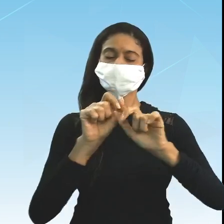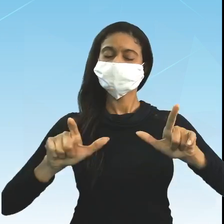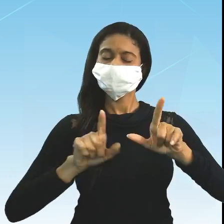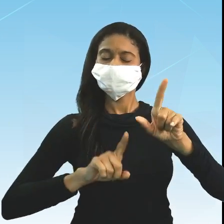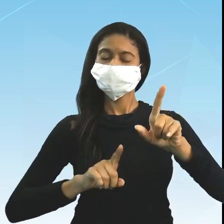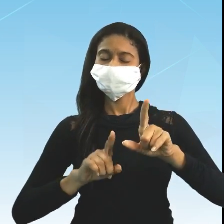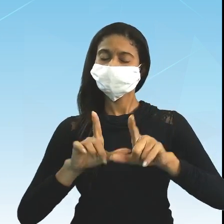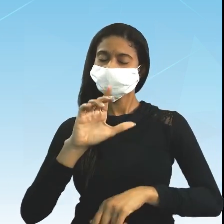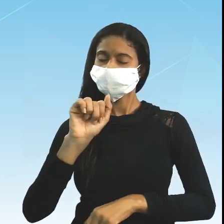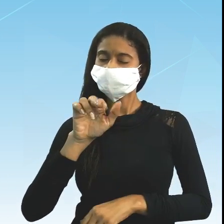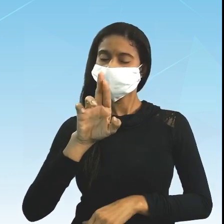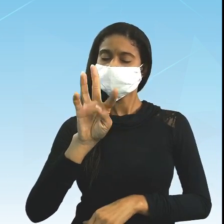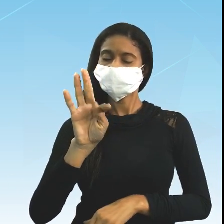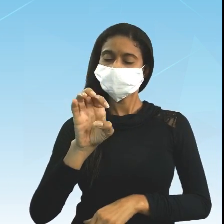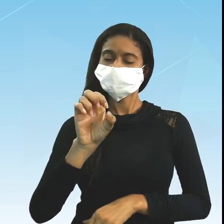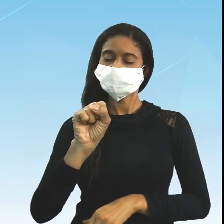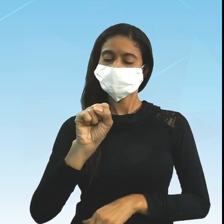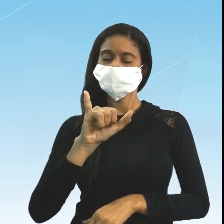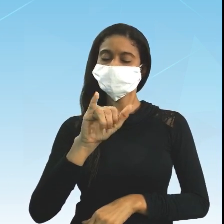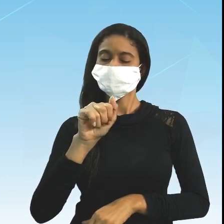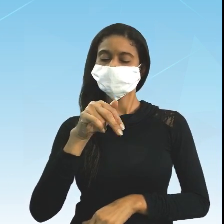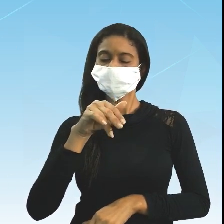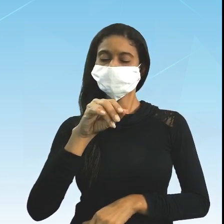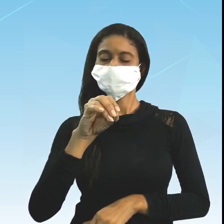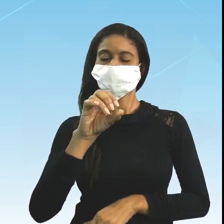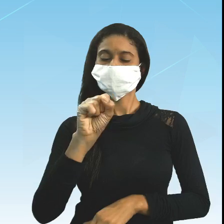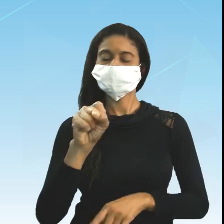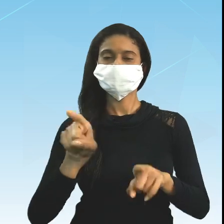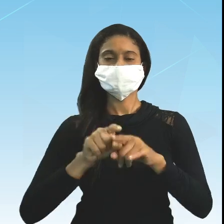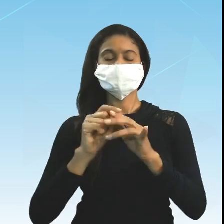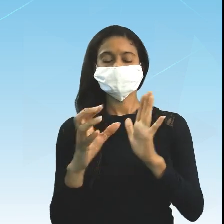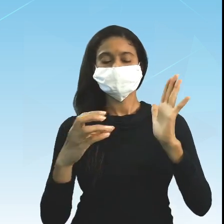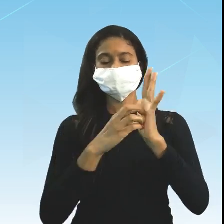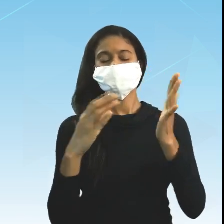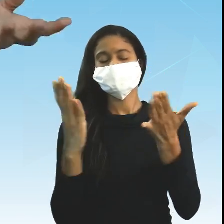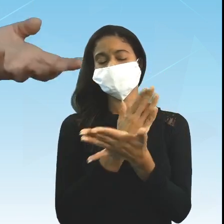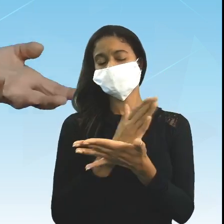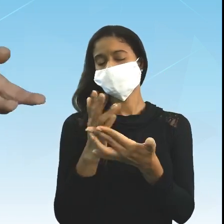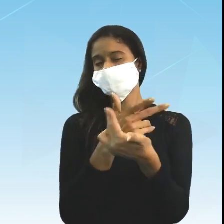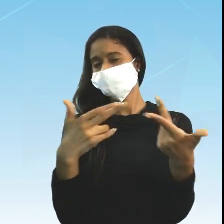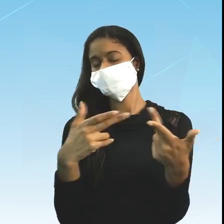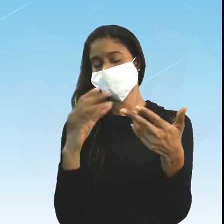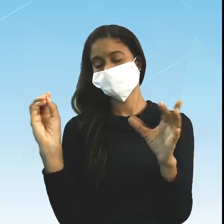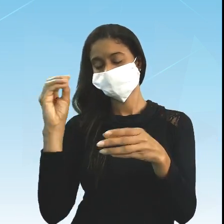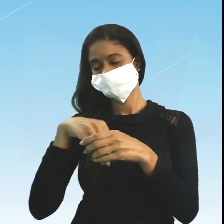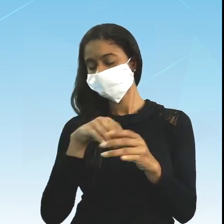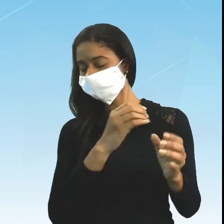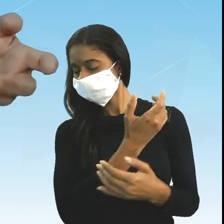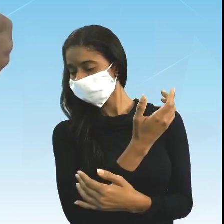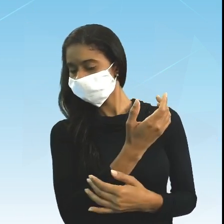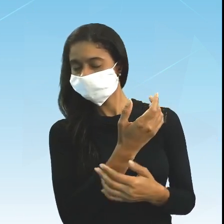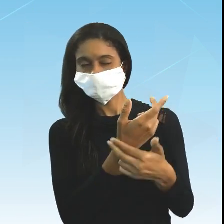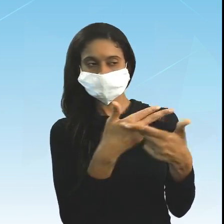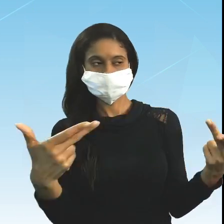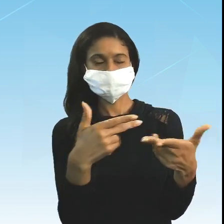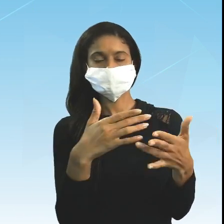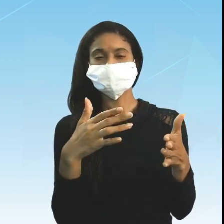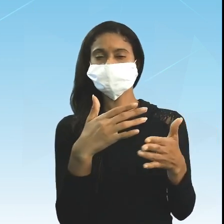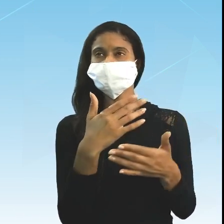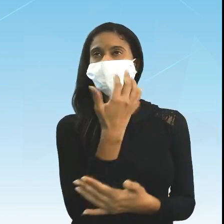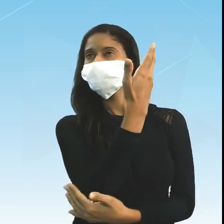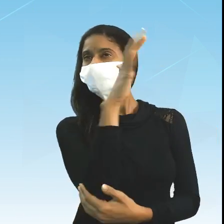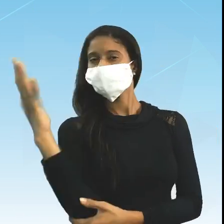de expressão, símbolos, objetos, alguns elementos, fenômeno no meio ambiente que está chegando no meio do